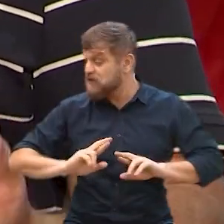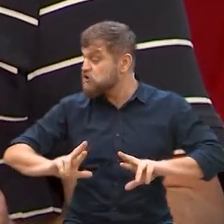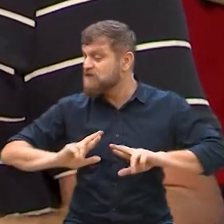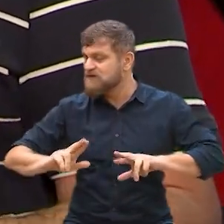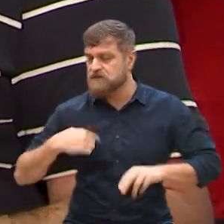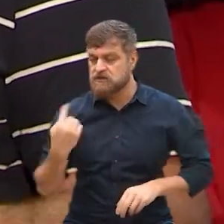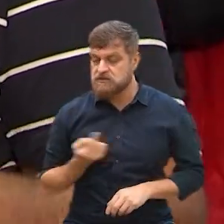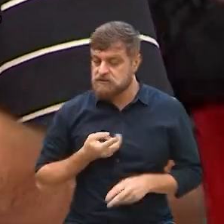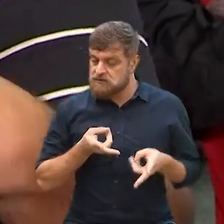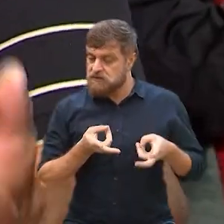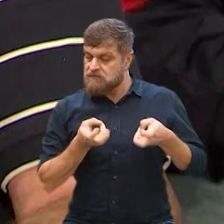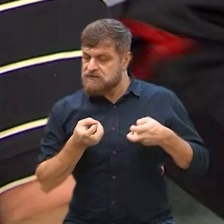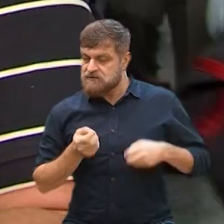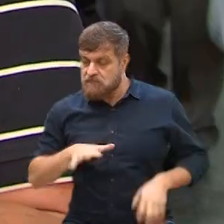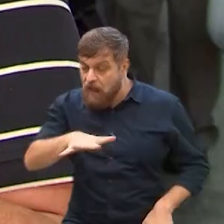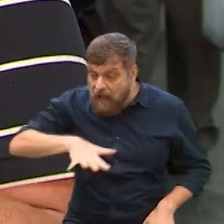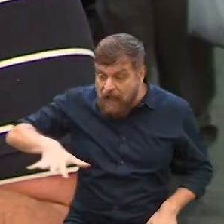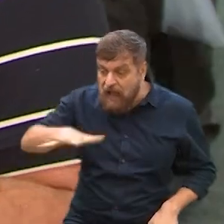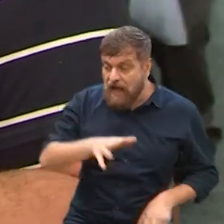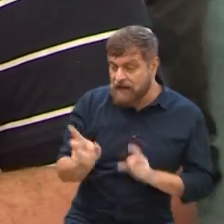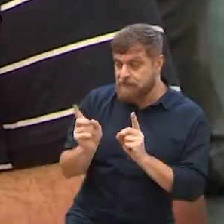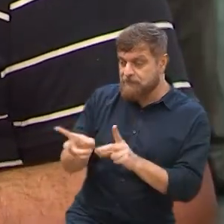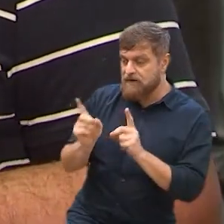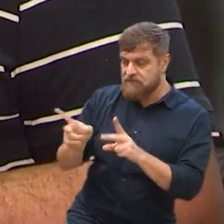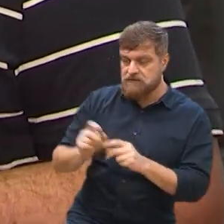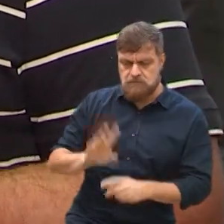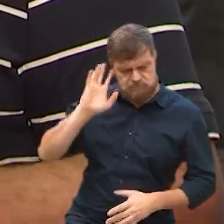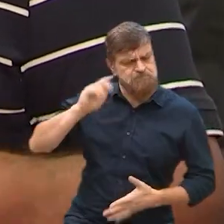a gente enxergou esse nicho e resolveu